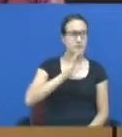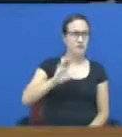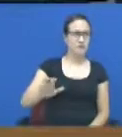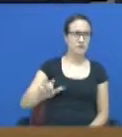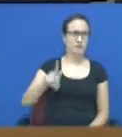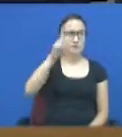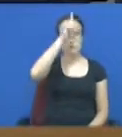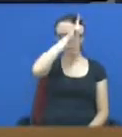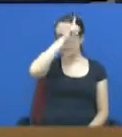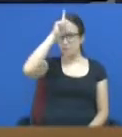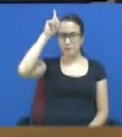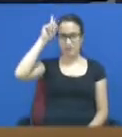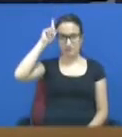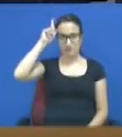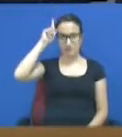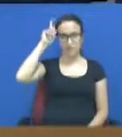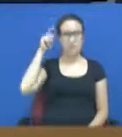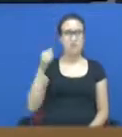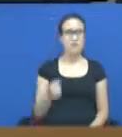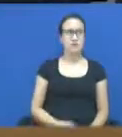Luizinho.